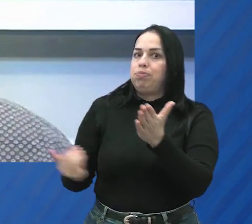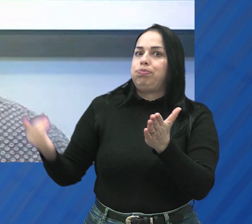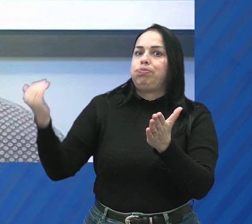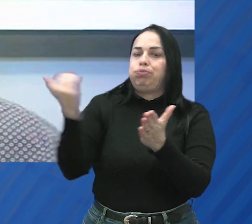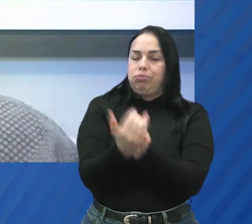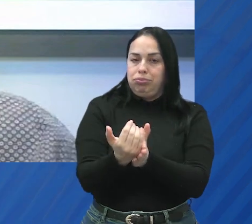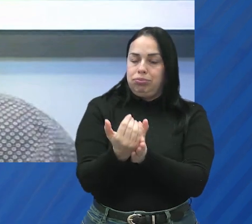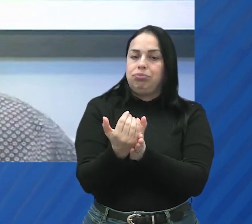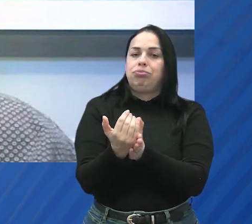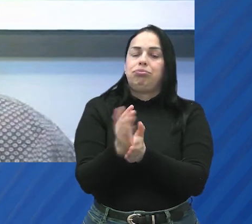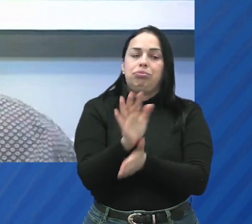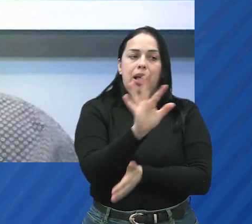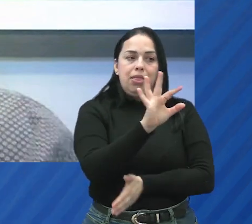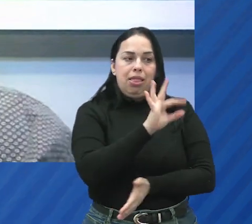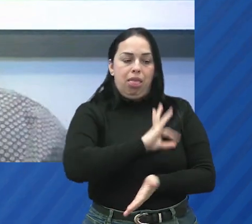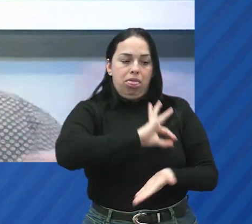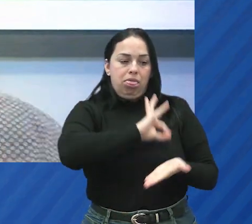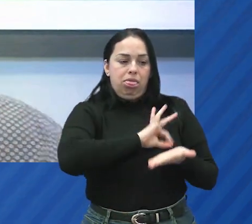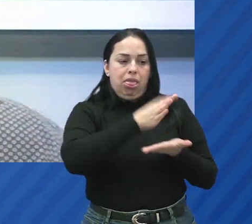substancial daquilo que é o seu ganho,